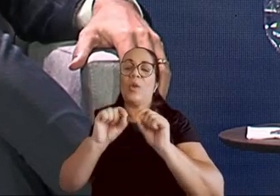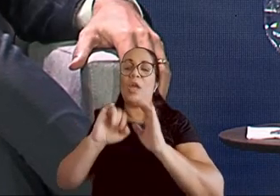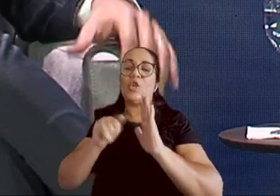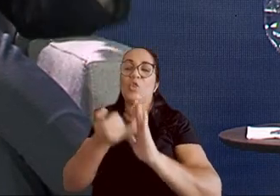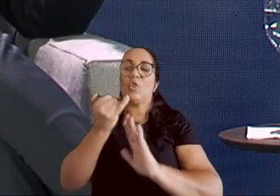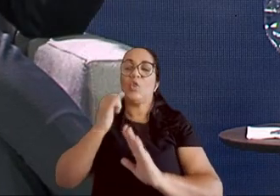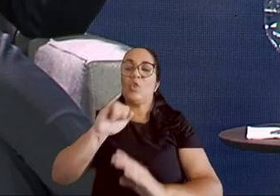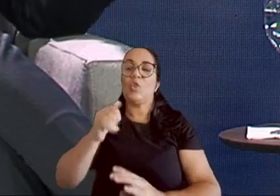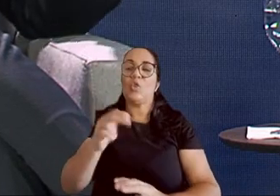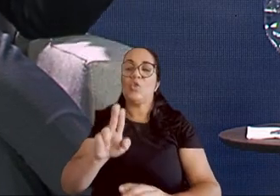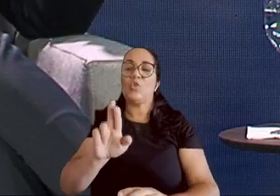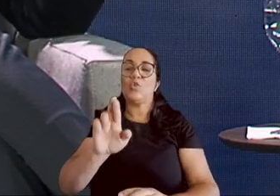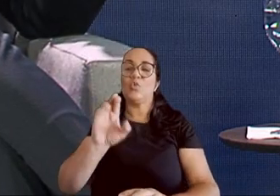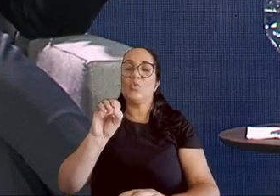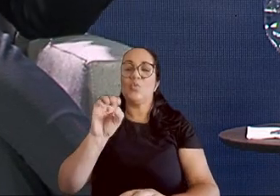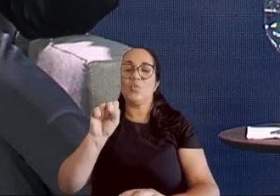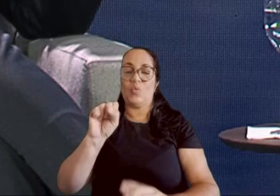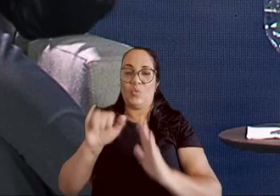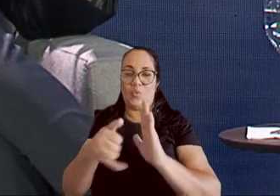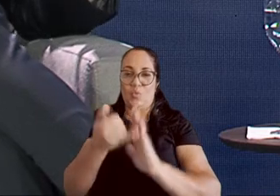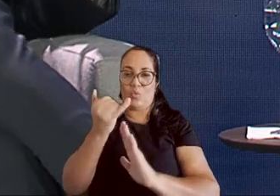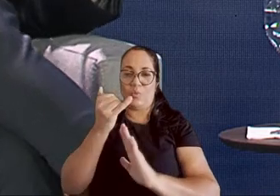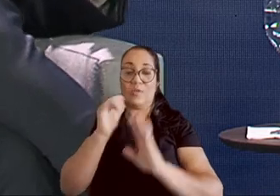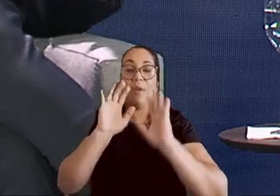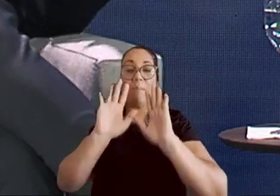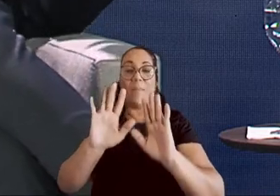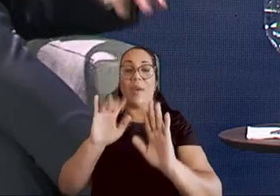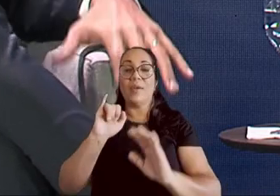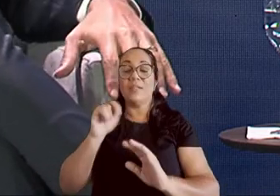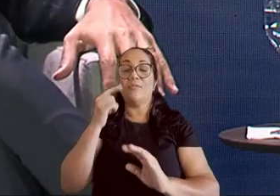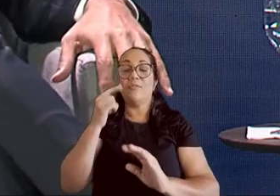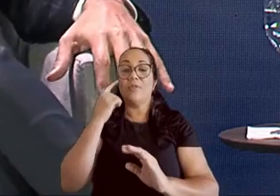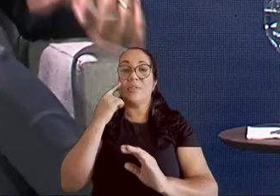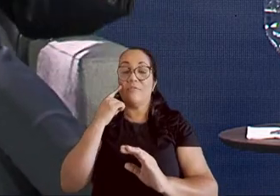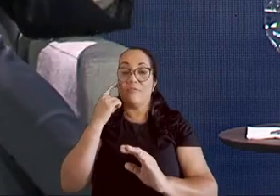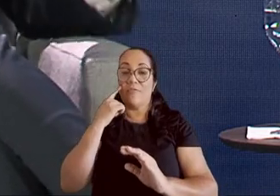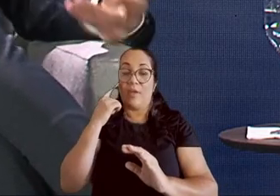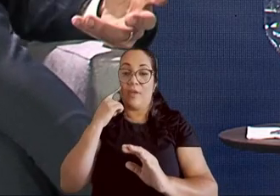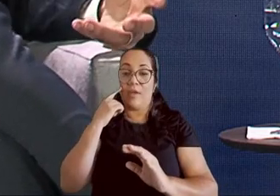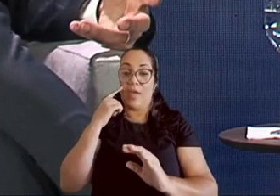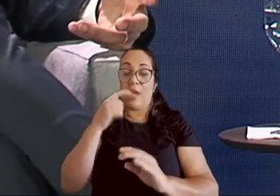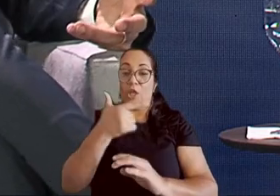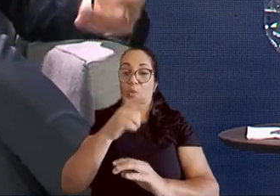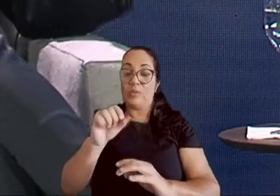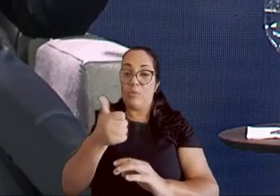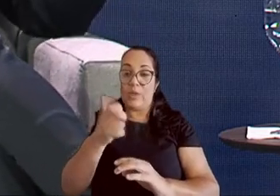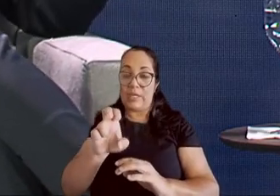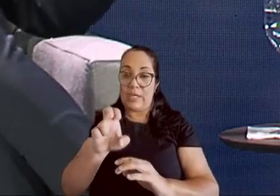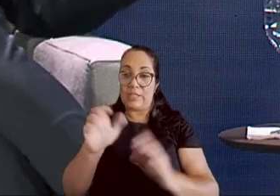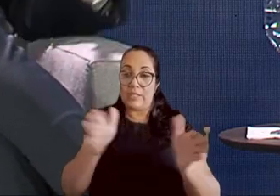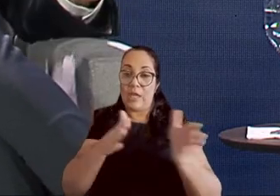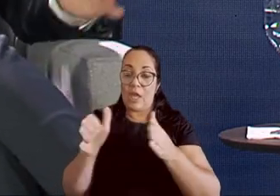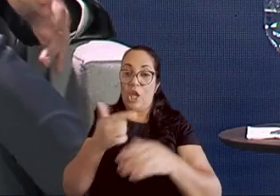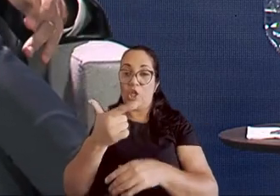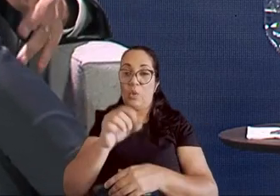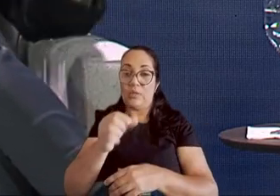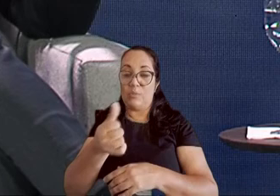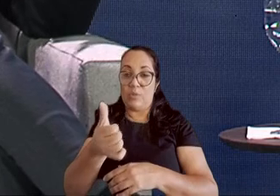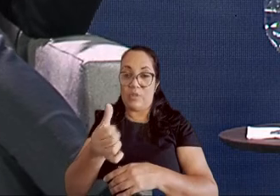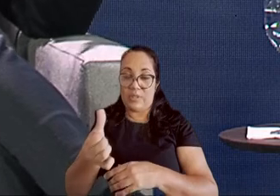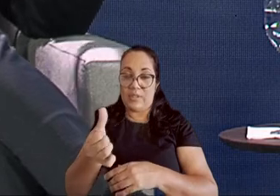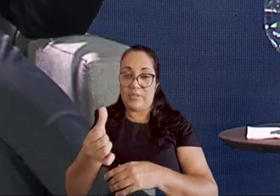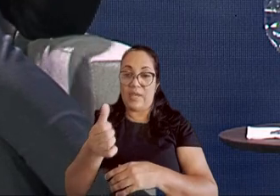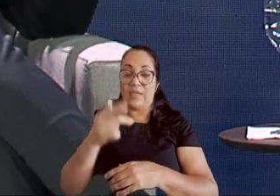agora por outro lado se você pegar ali um ajuste grande que teve na indústria em 2015 e 16 por fundamento de fato PIB caiu acumulado